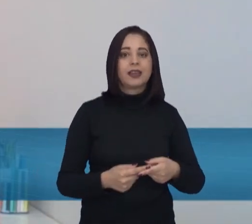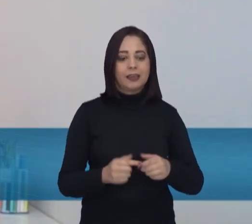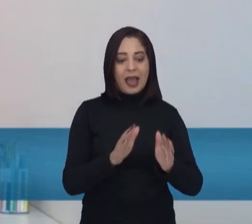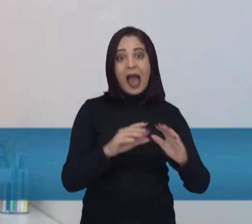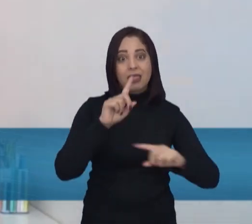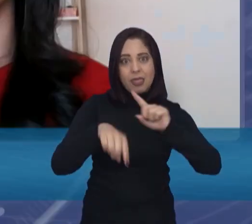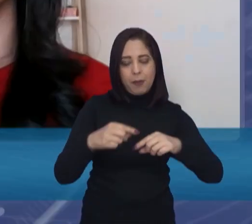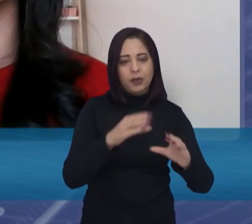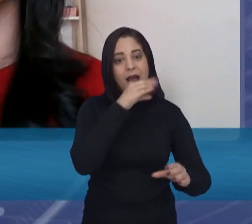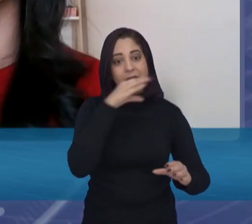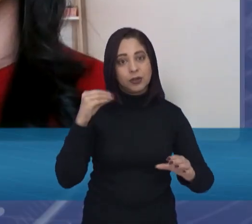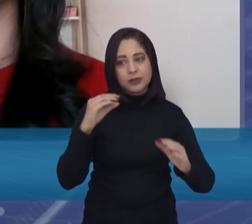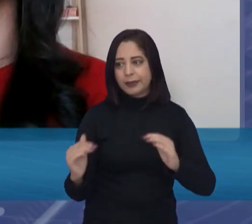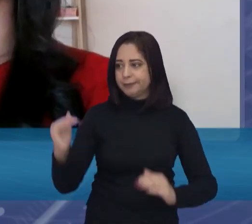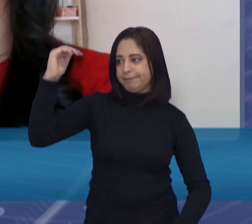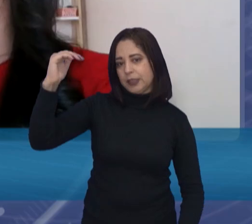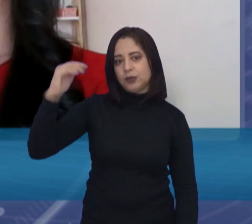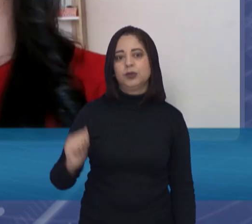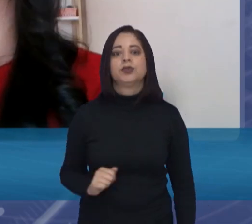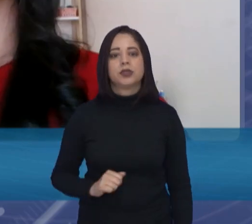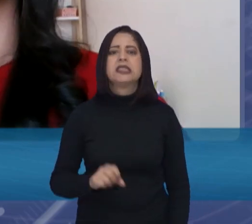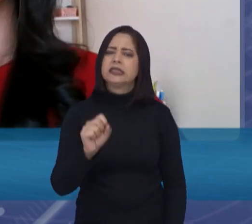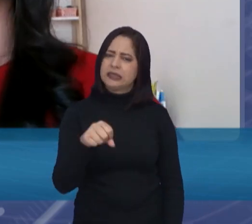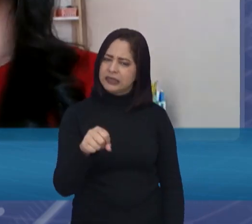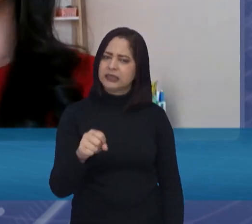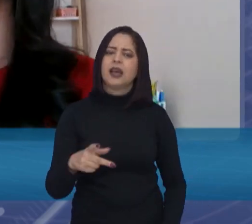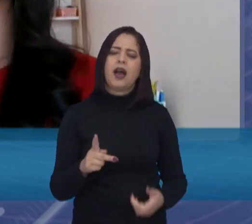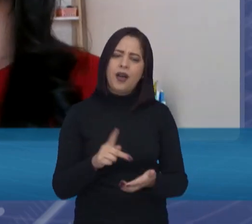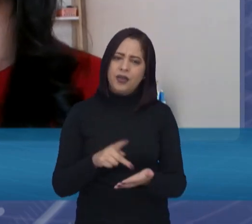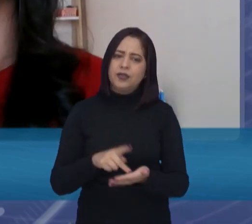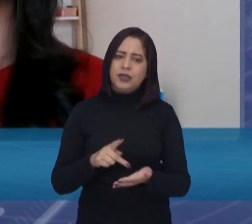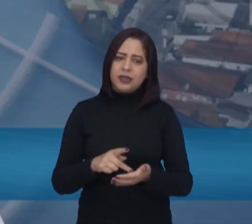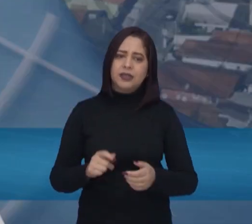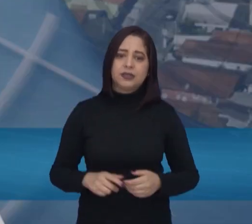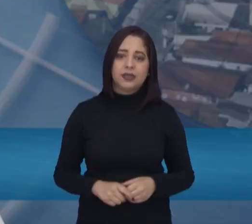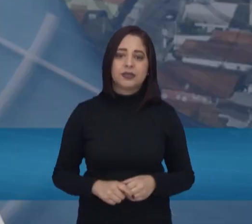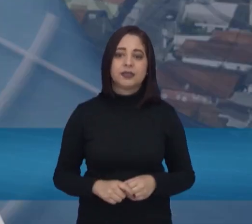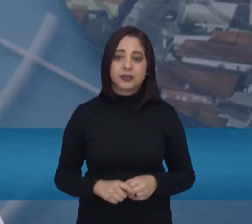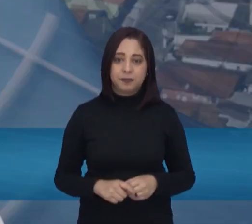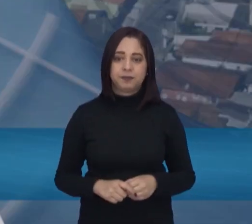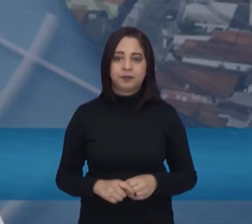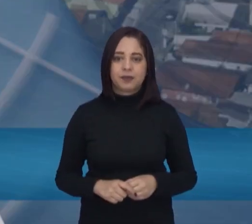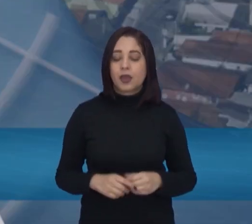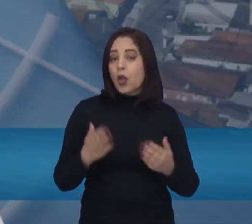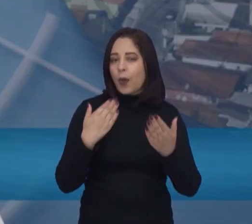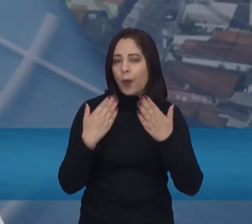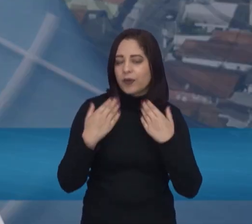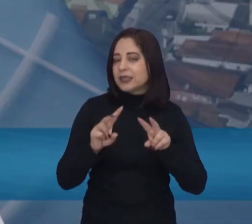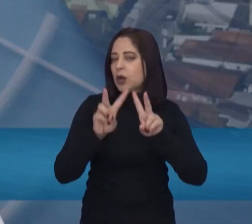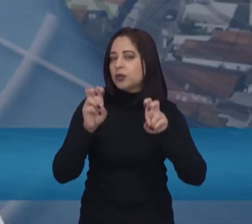adulta. Sim, peso esse que não colabora com nada, né? Muito pelo contrário. Bom, já que a gente está aqui conversando sobre